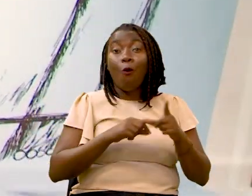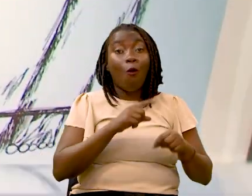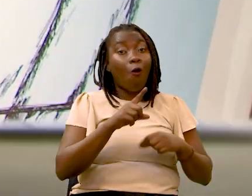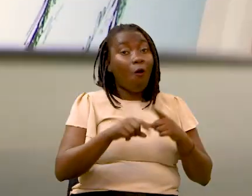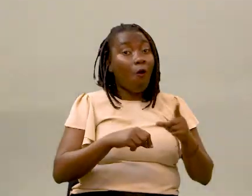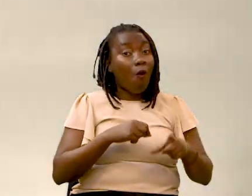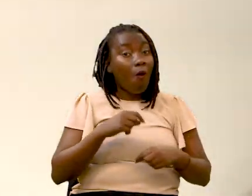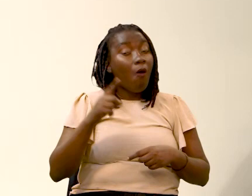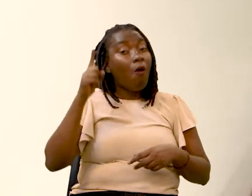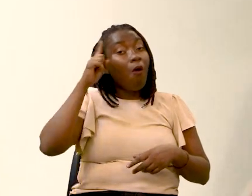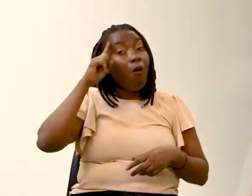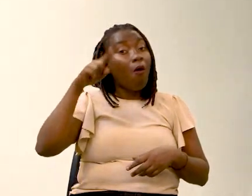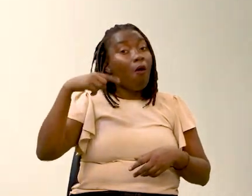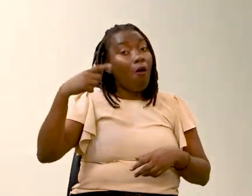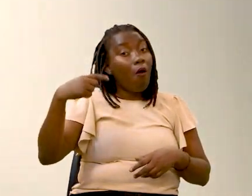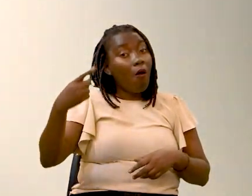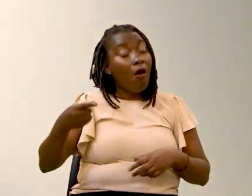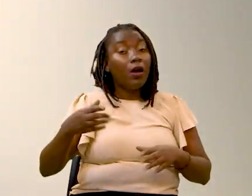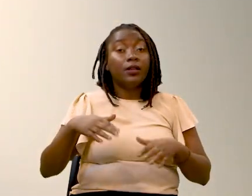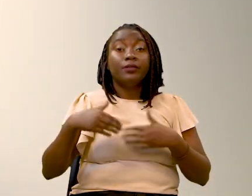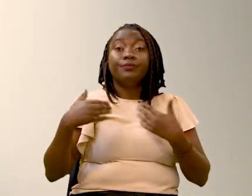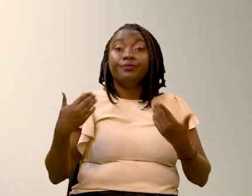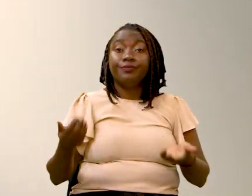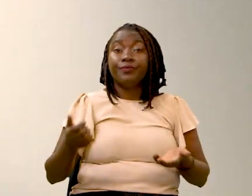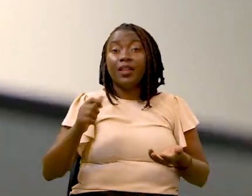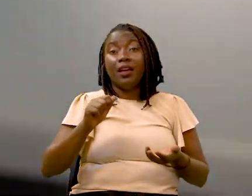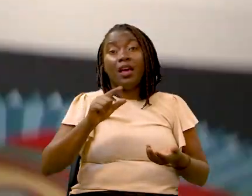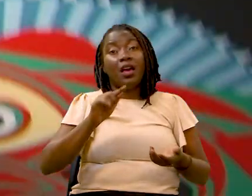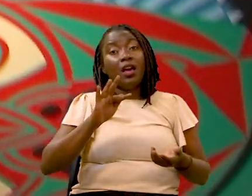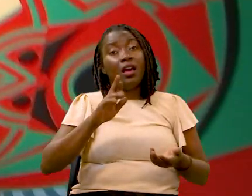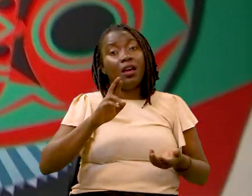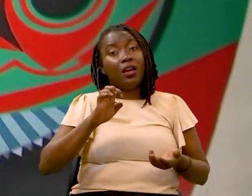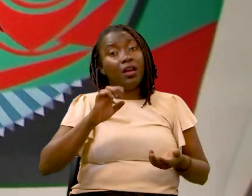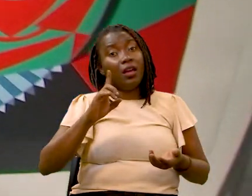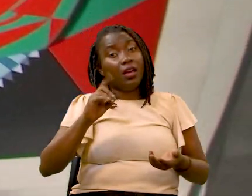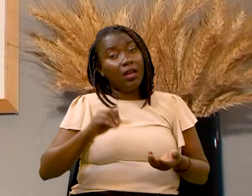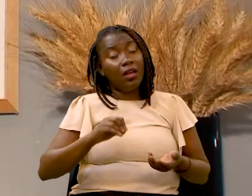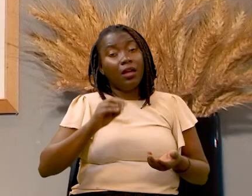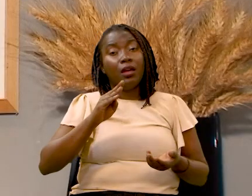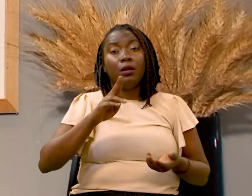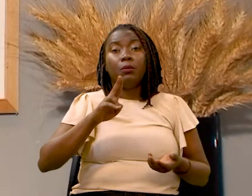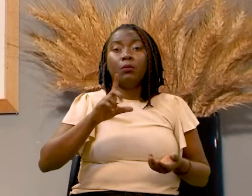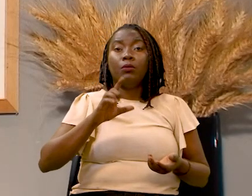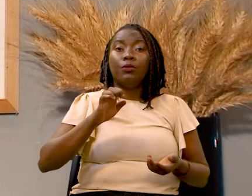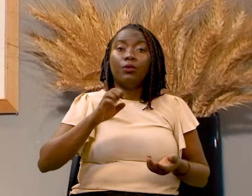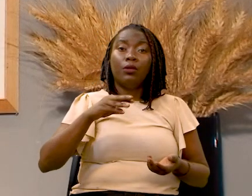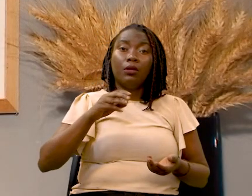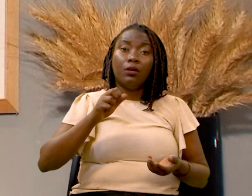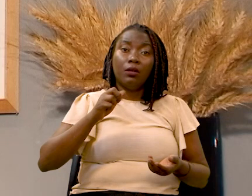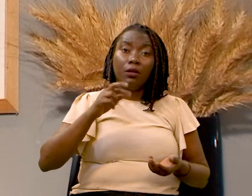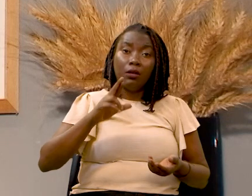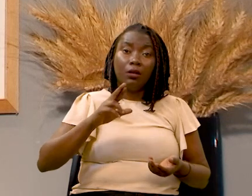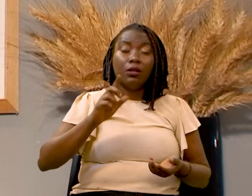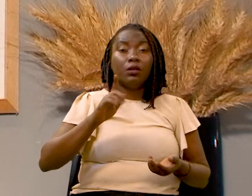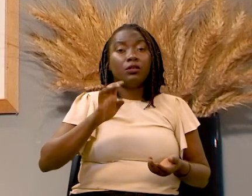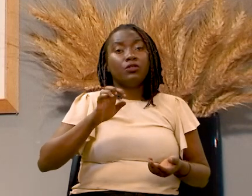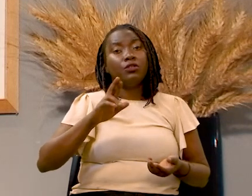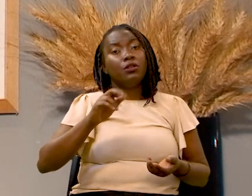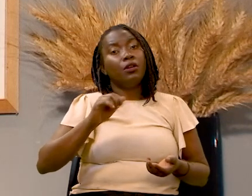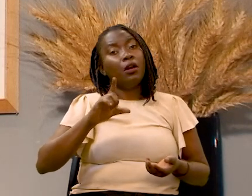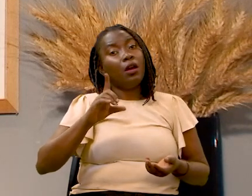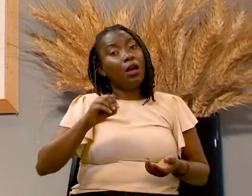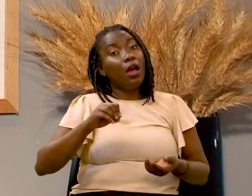fruto de muito garimpo no meu dia a dia. Então, Alfredo Volpi, Burle Marx, Geraldo de